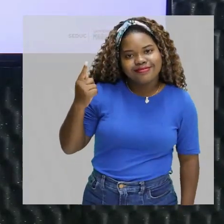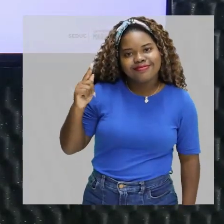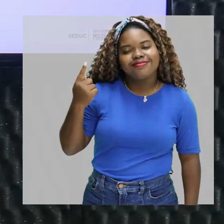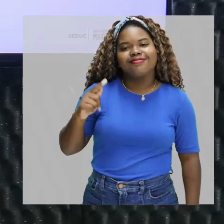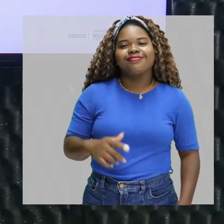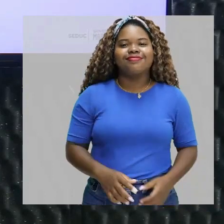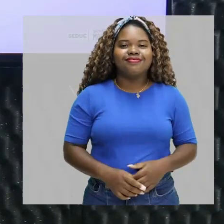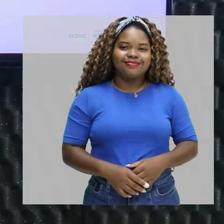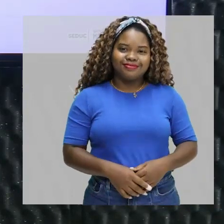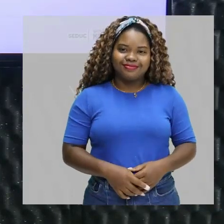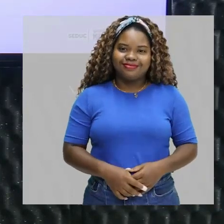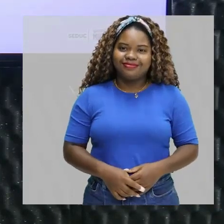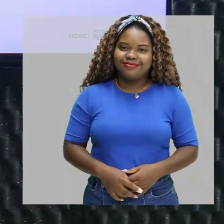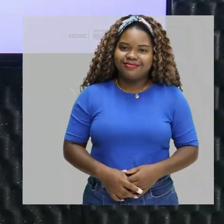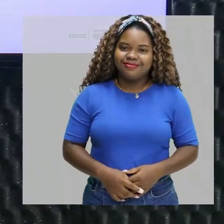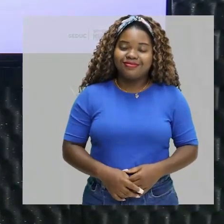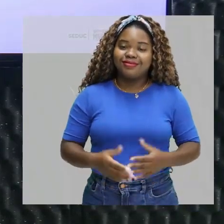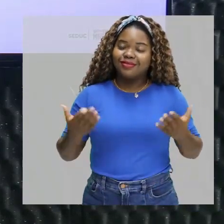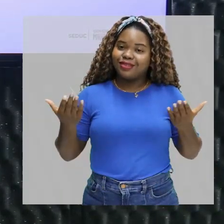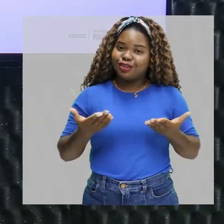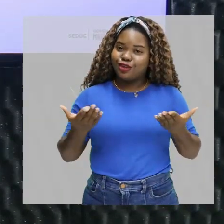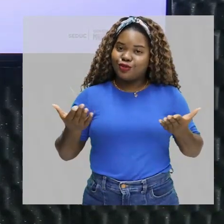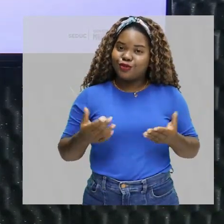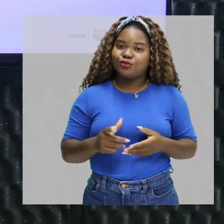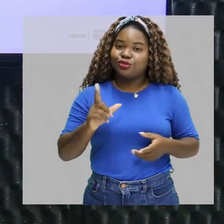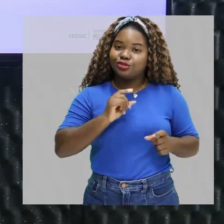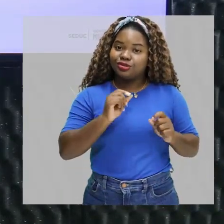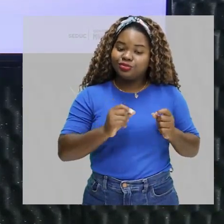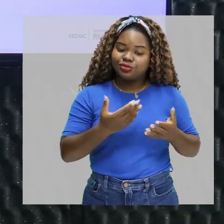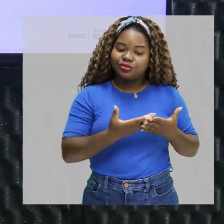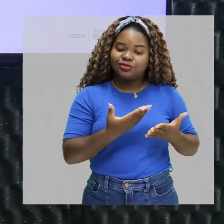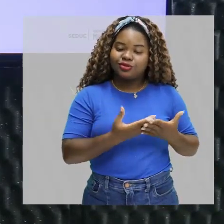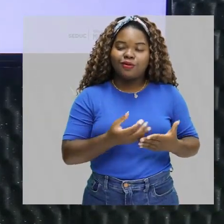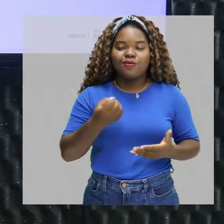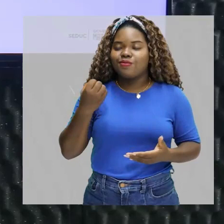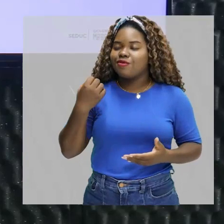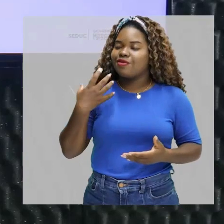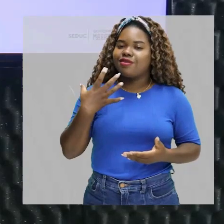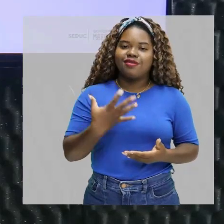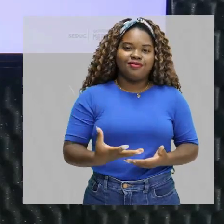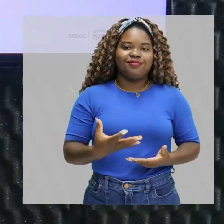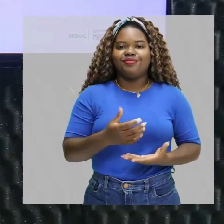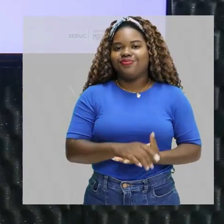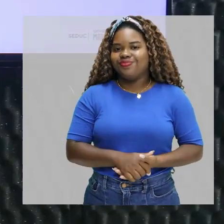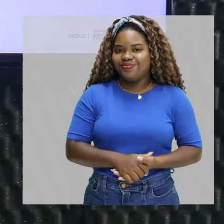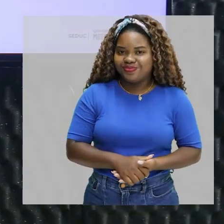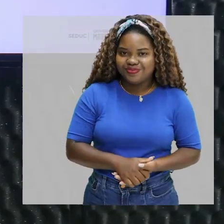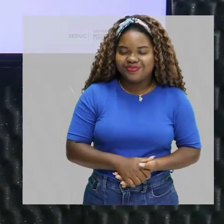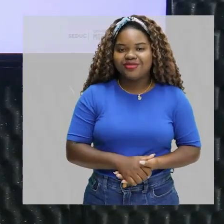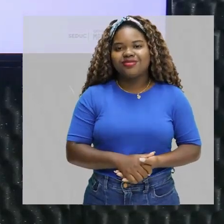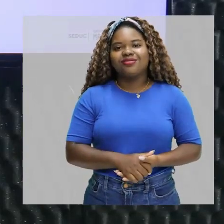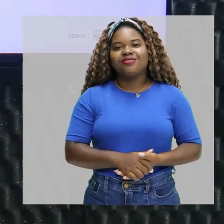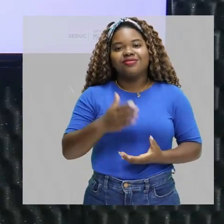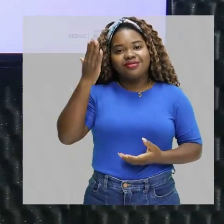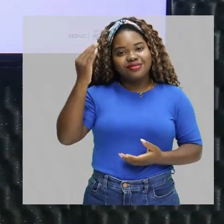que é a geografia galera e hoje nós vamos ter uma aula olha sensacional show de